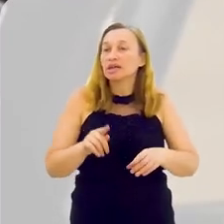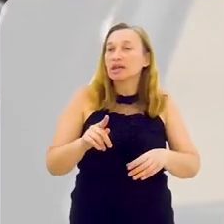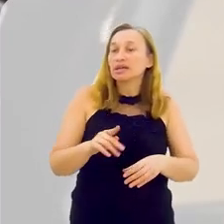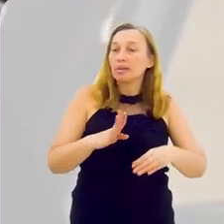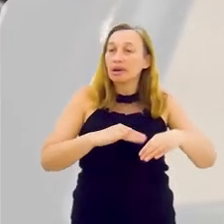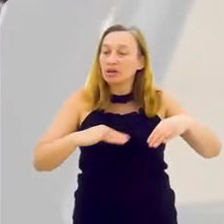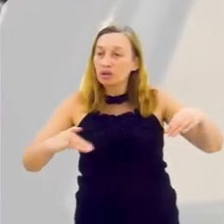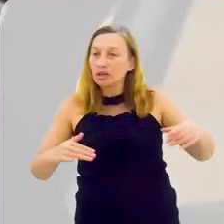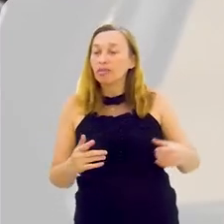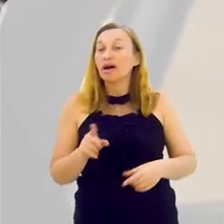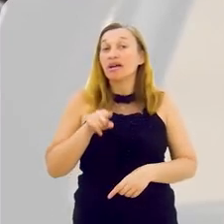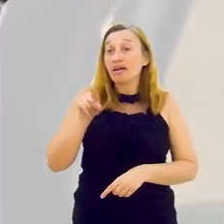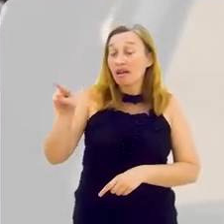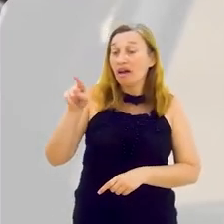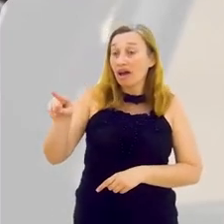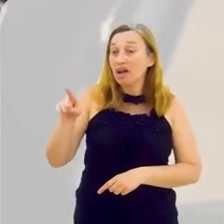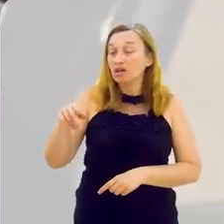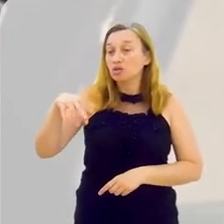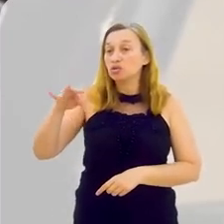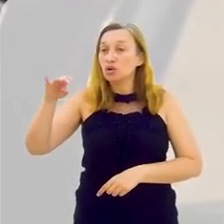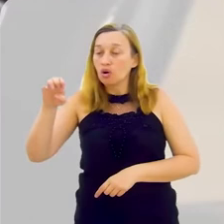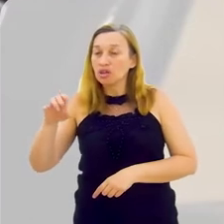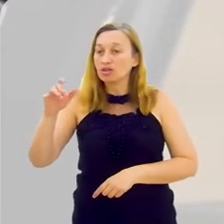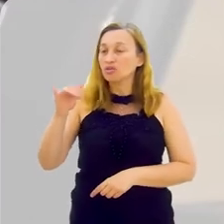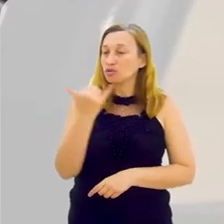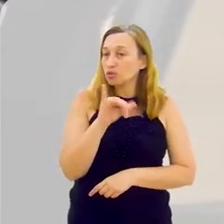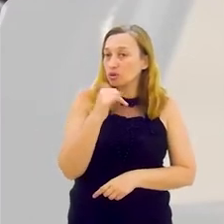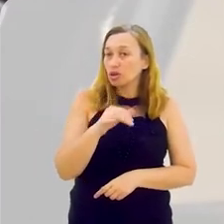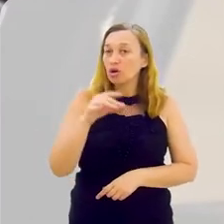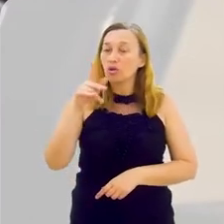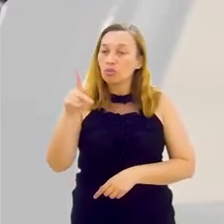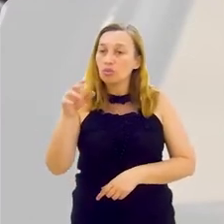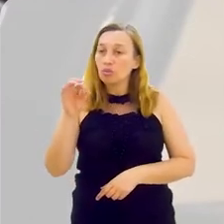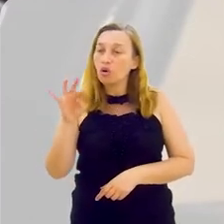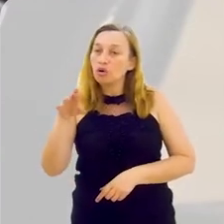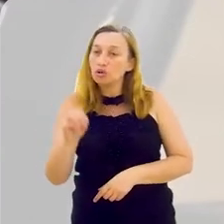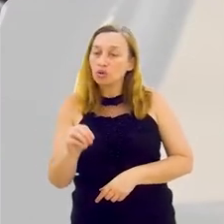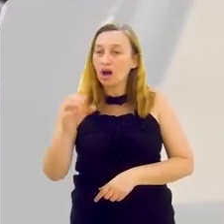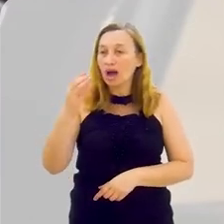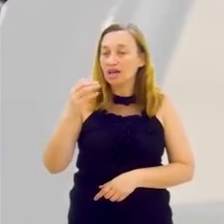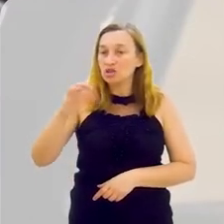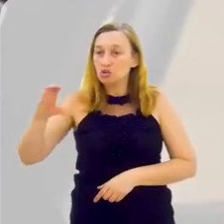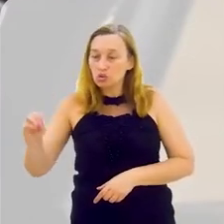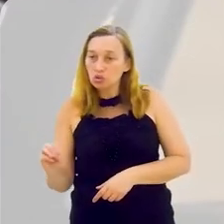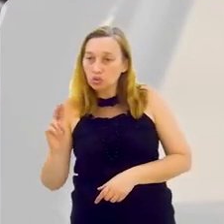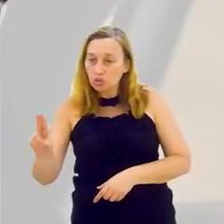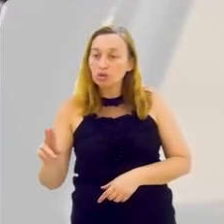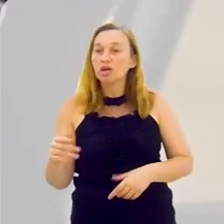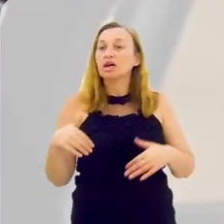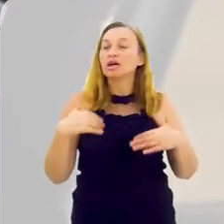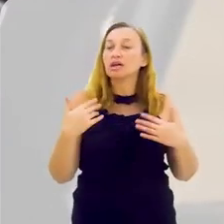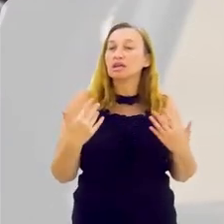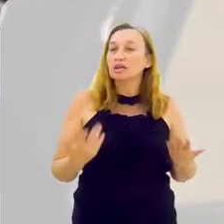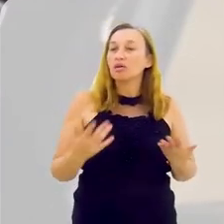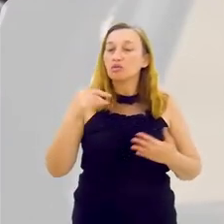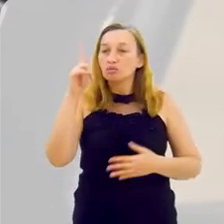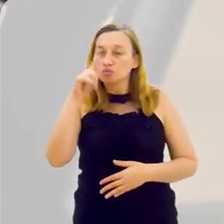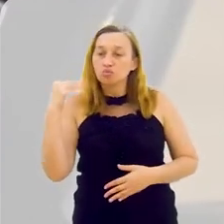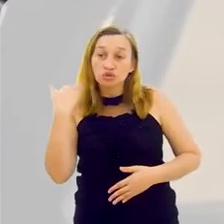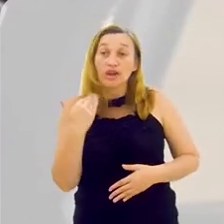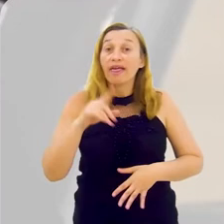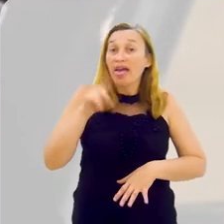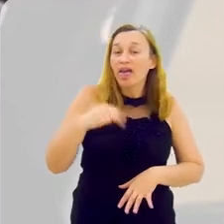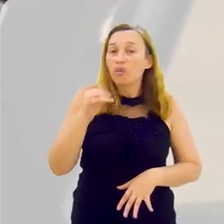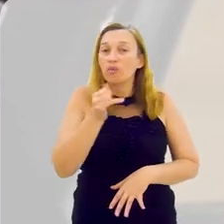estruturado, e Angra dos Reis também, aqui na Baía de Guanabara, e lá no norte Fluminense, com o Porto do Açu, com o óleo e gás ali com